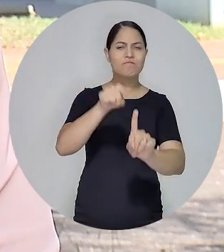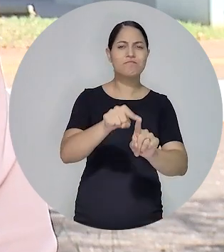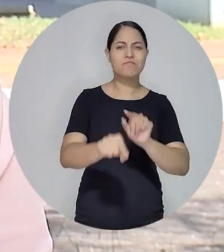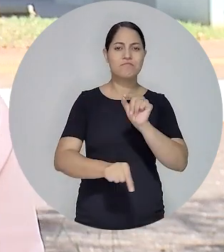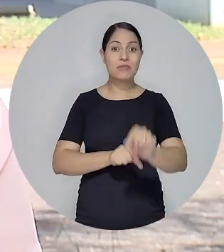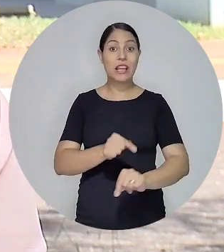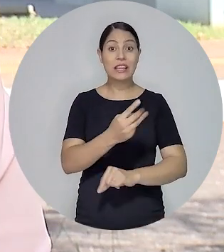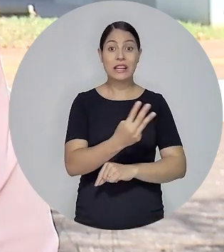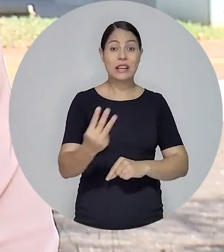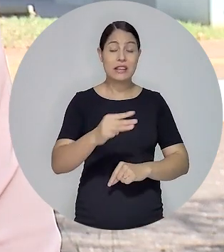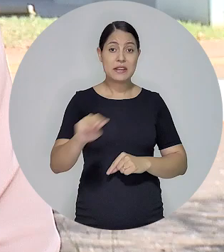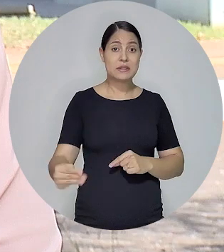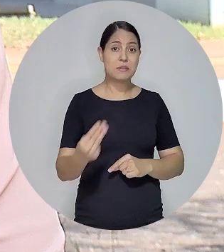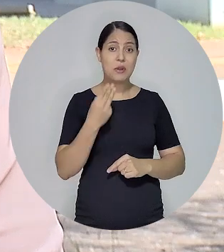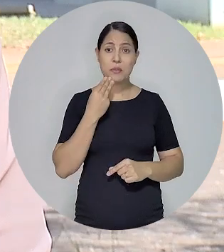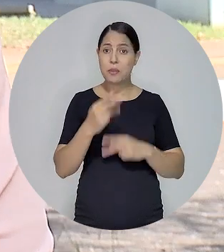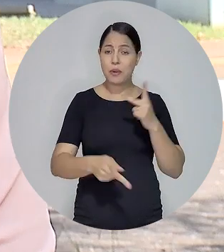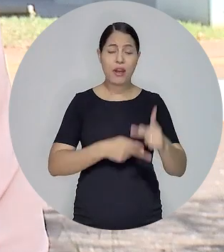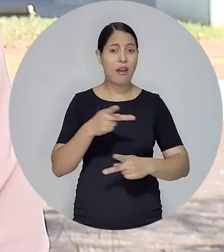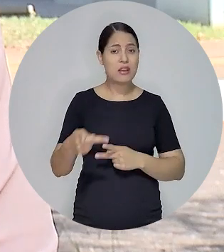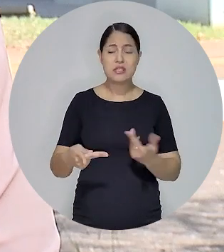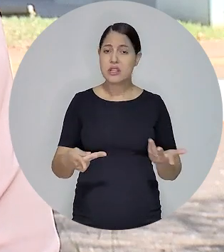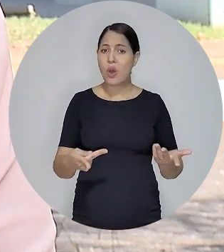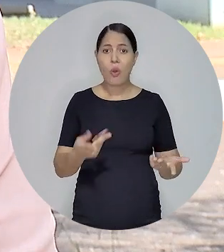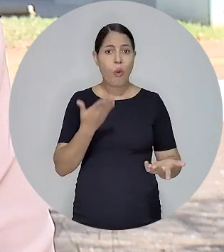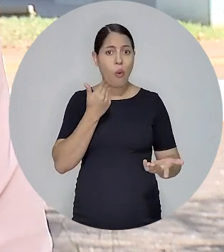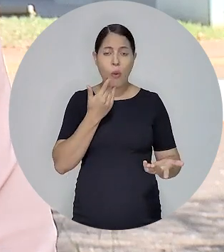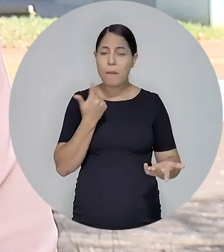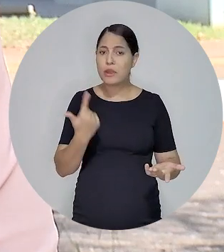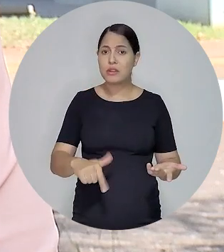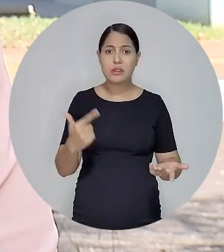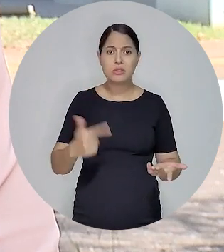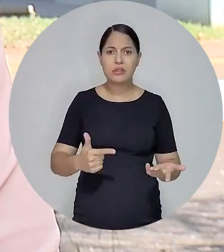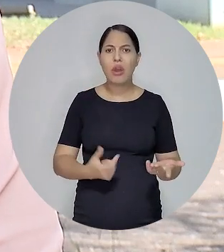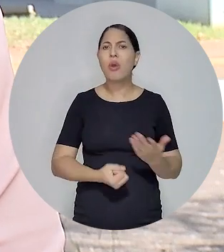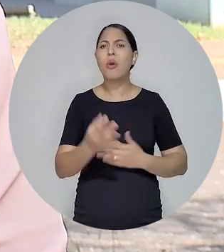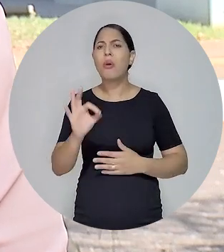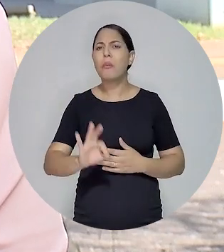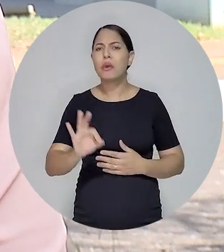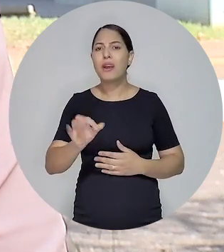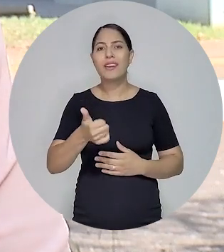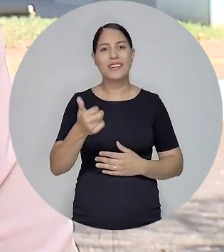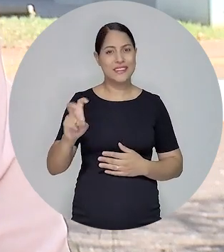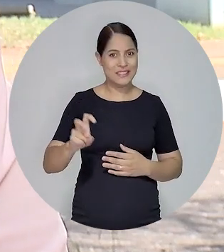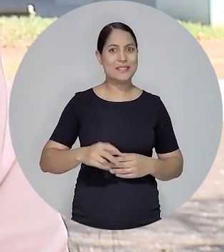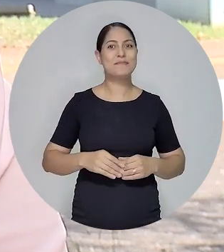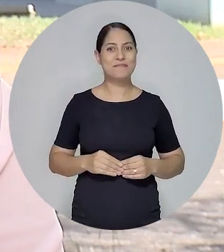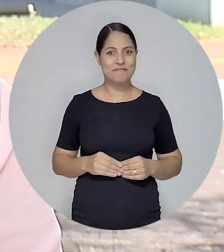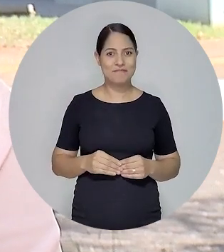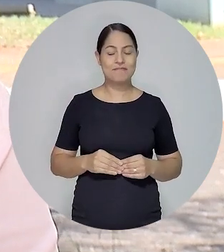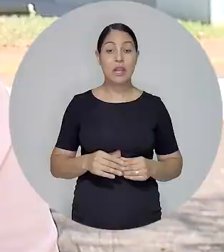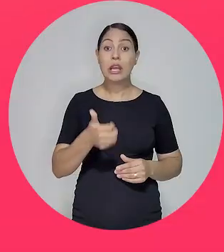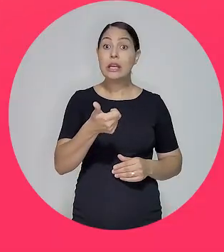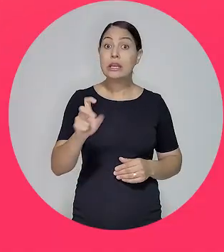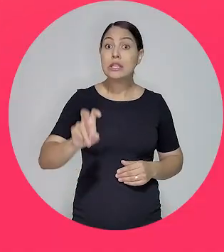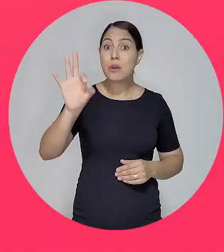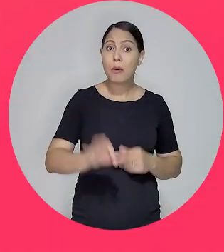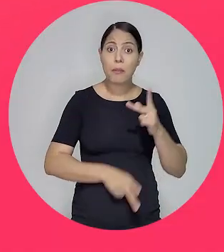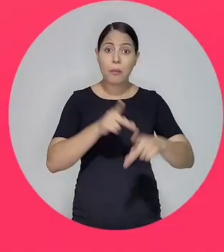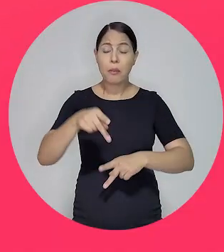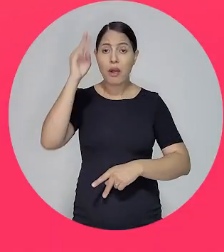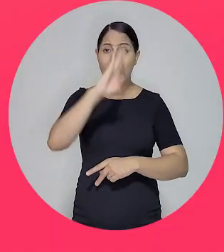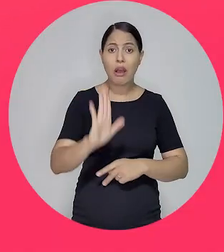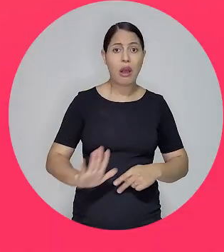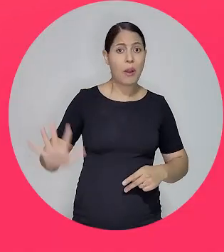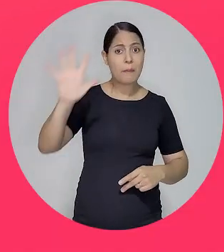solução de vida para os 33 milhões de brasileiros que não têm o que comer, isto é, 15% da população. 15%